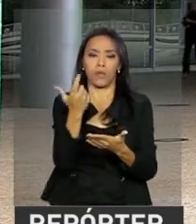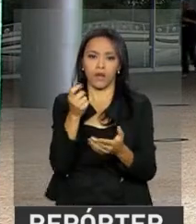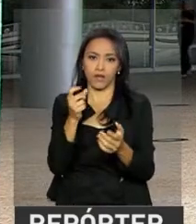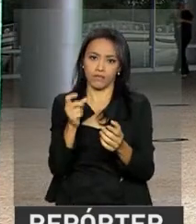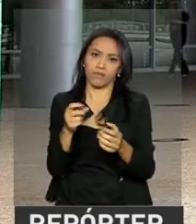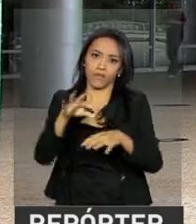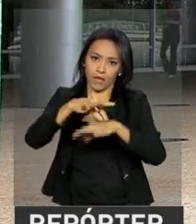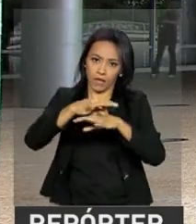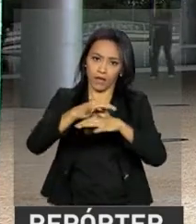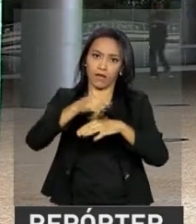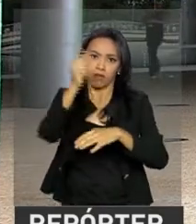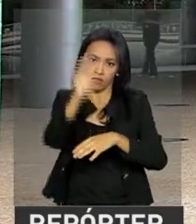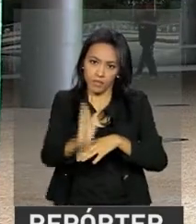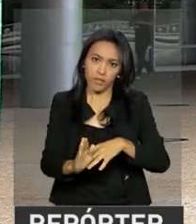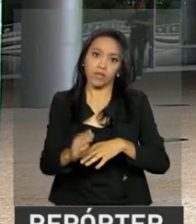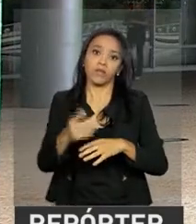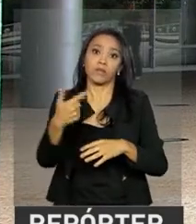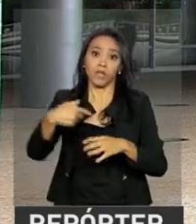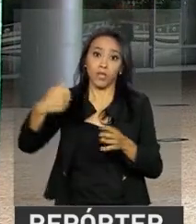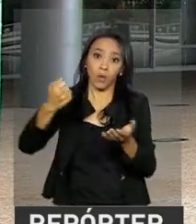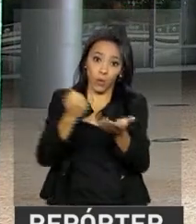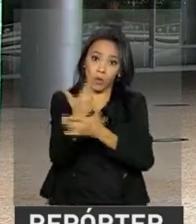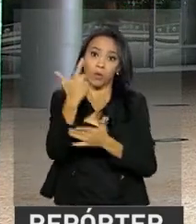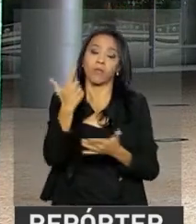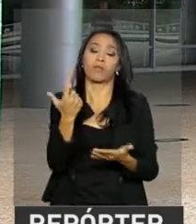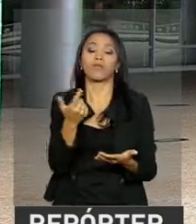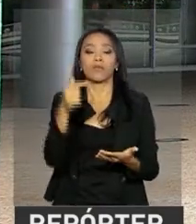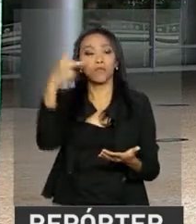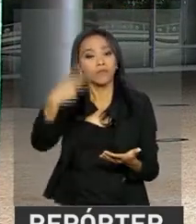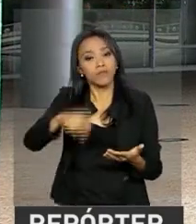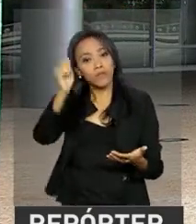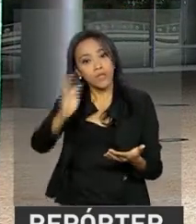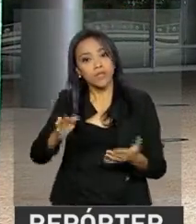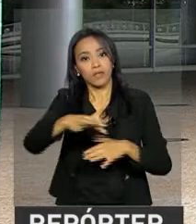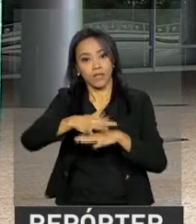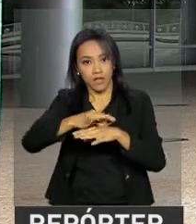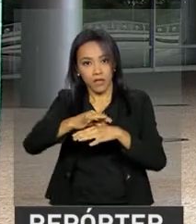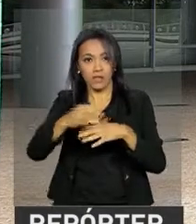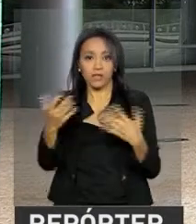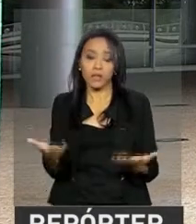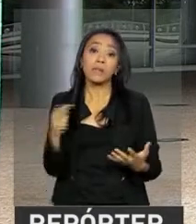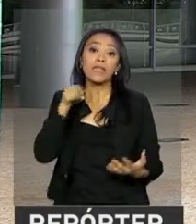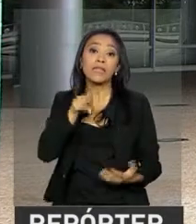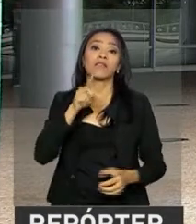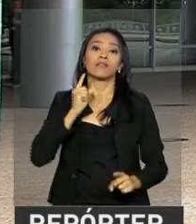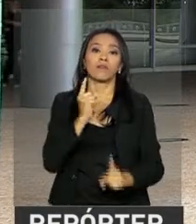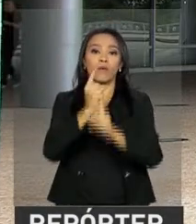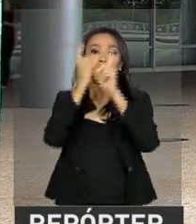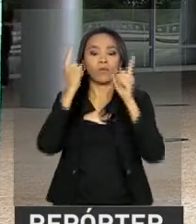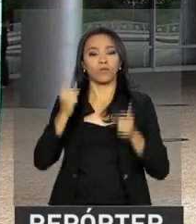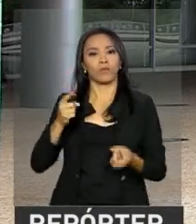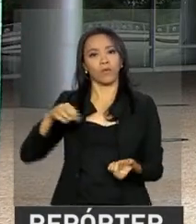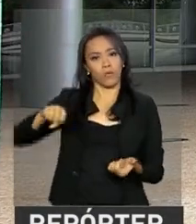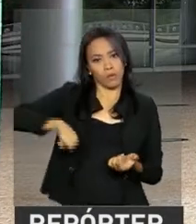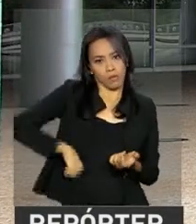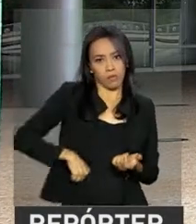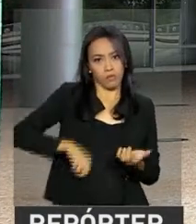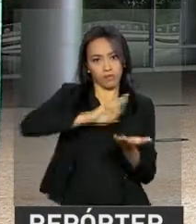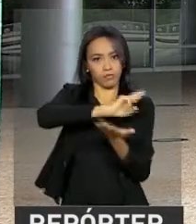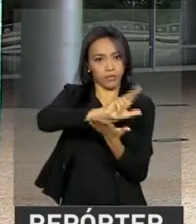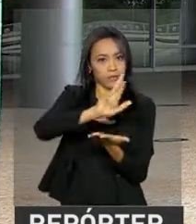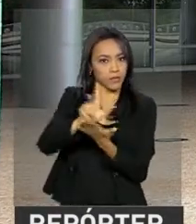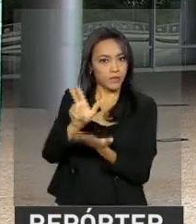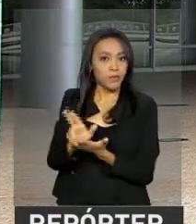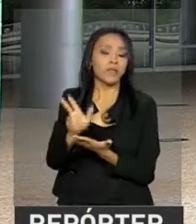embaixadores de países que importam esses produtos do brasil nesse encontro com os embaixadores o presidente michel temer ele